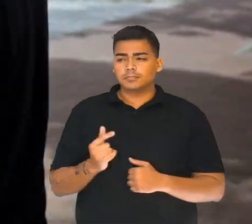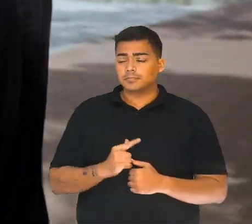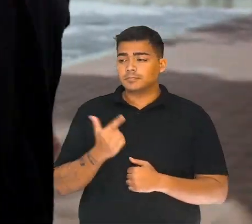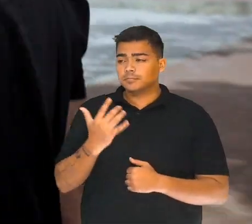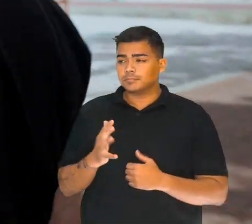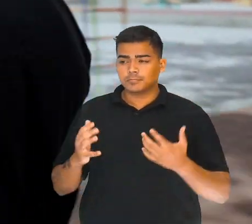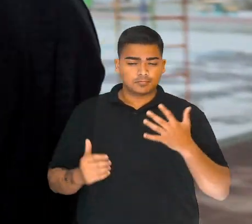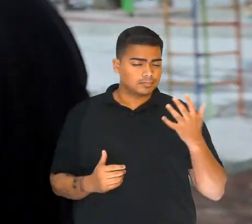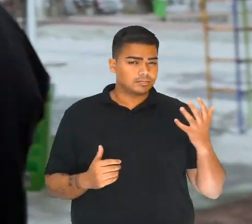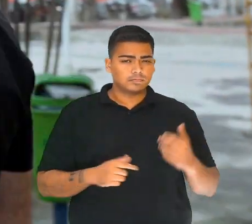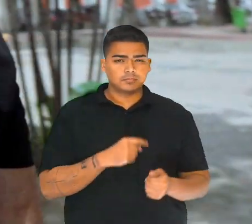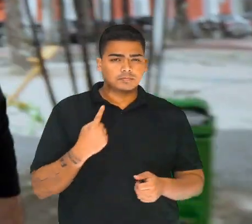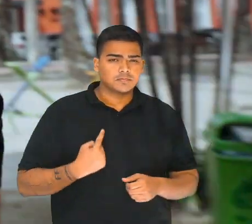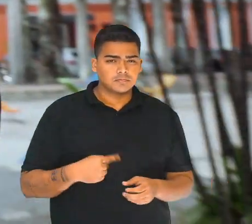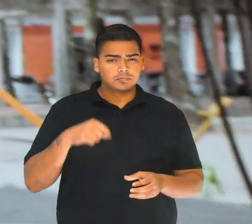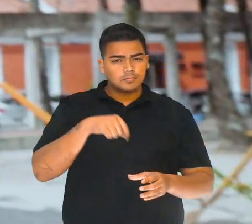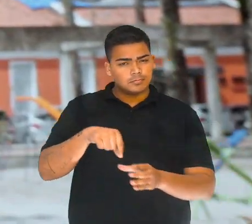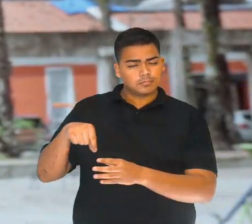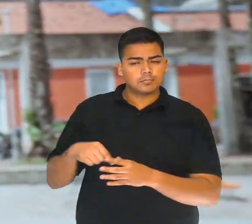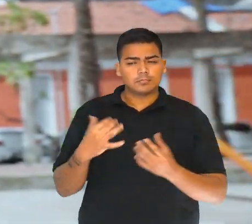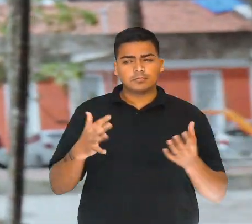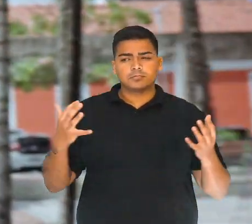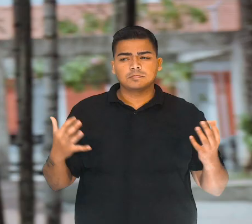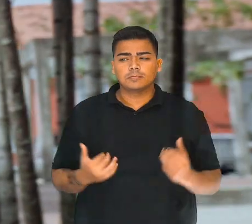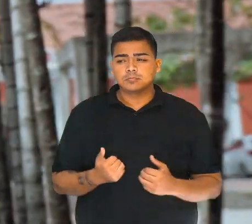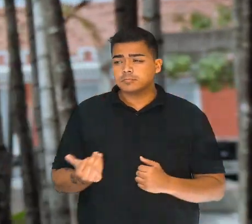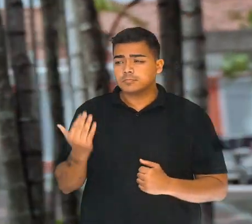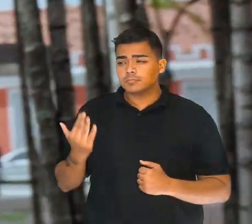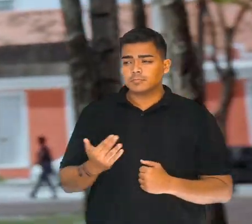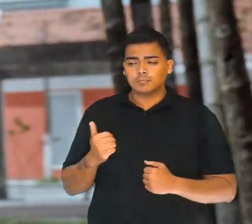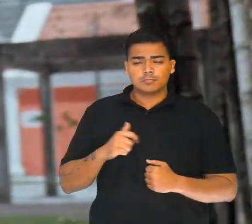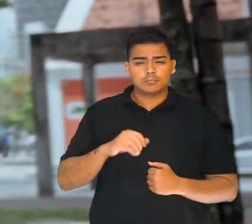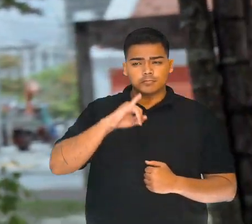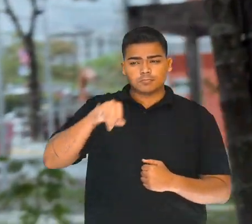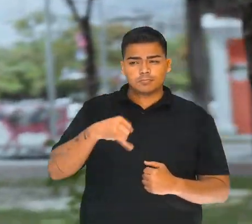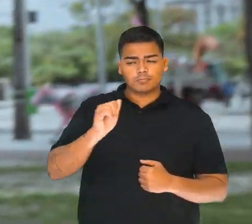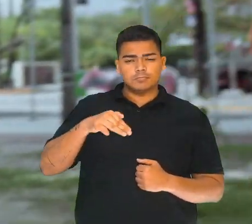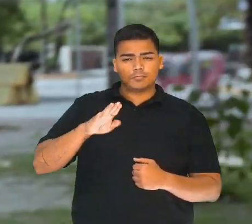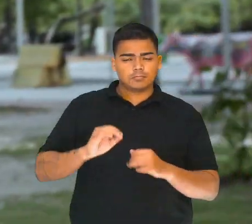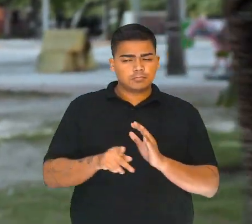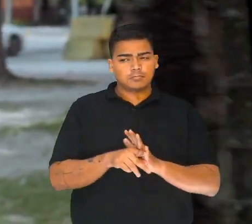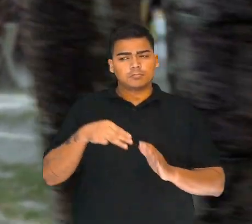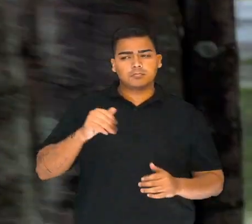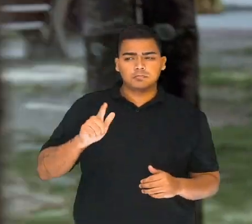E aqui árvores, a gente planta árvores. Isso aqui é um jambo da